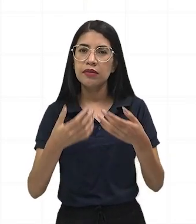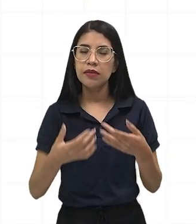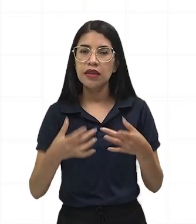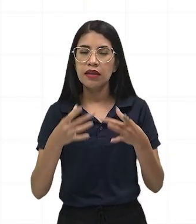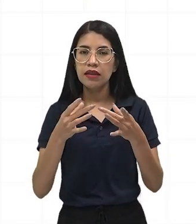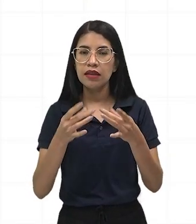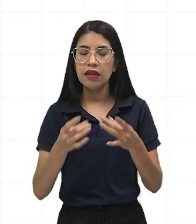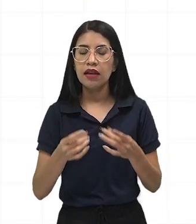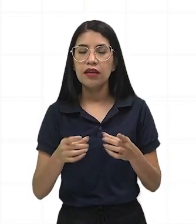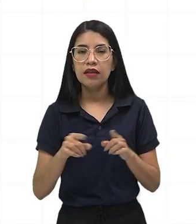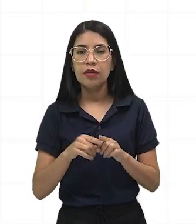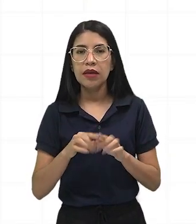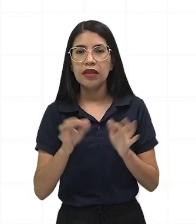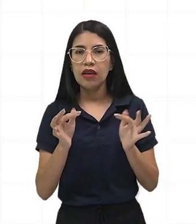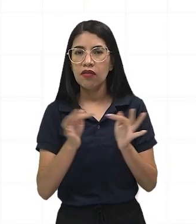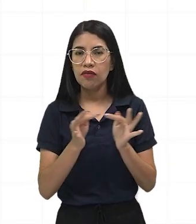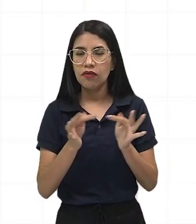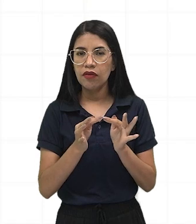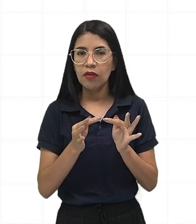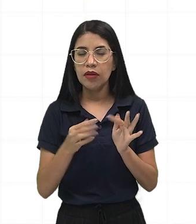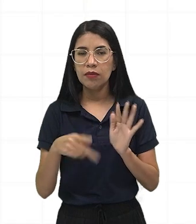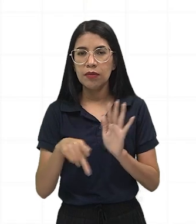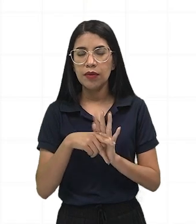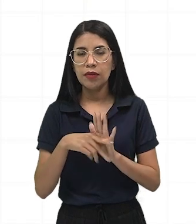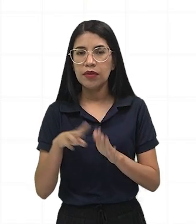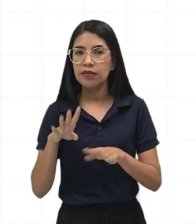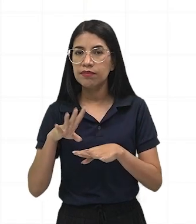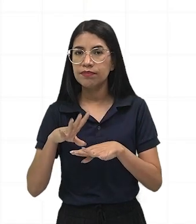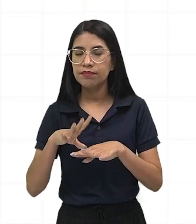tem as fórmulas, matemáticas,